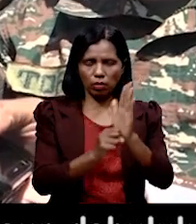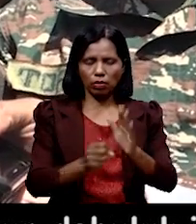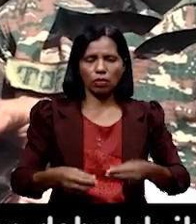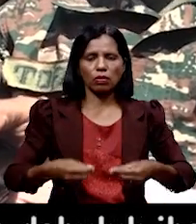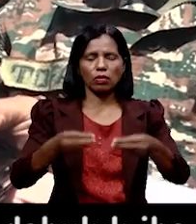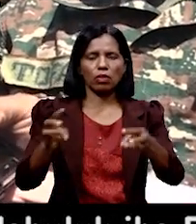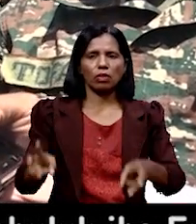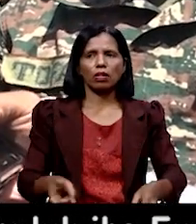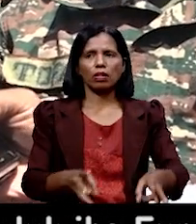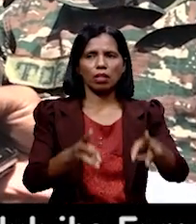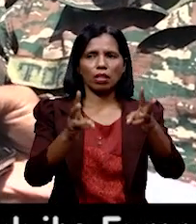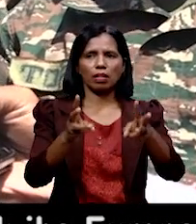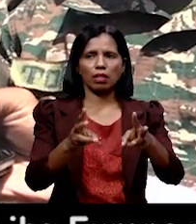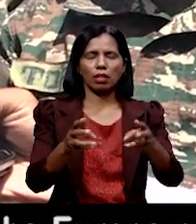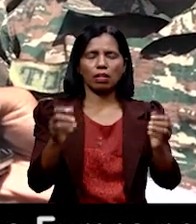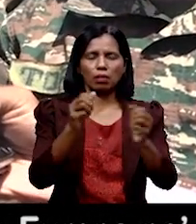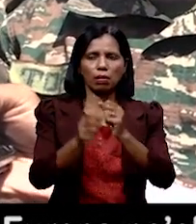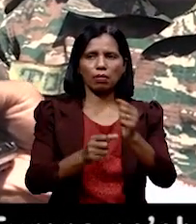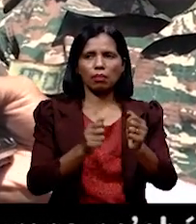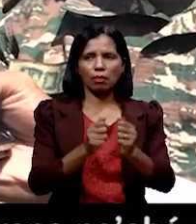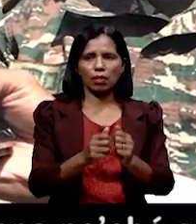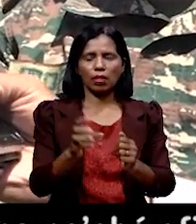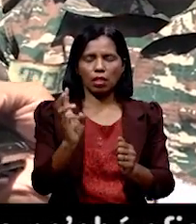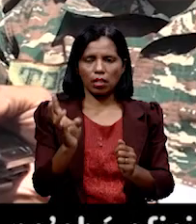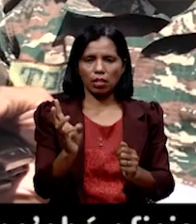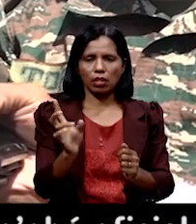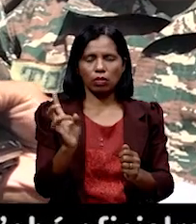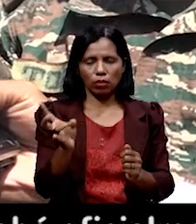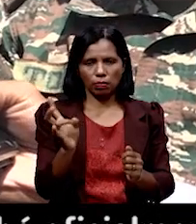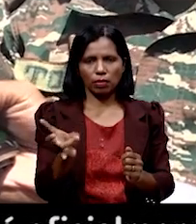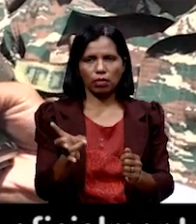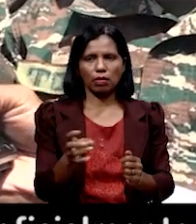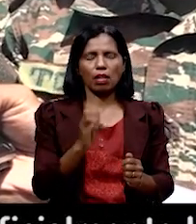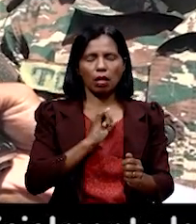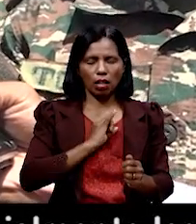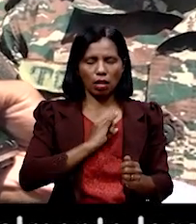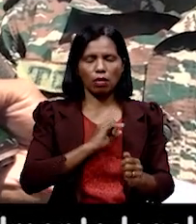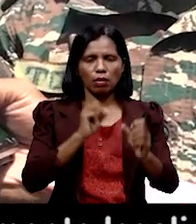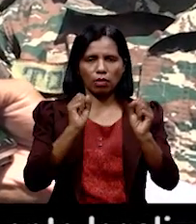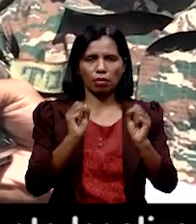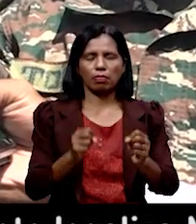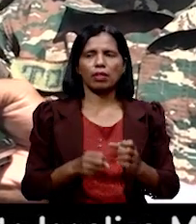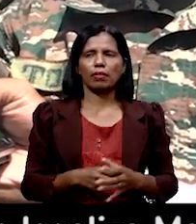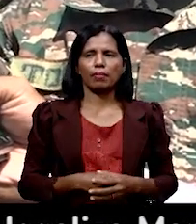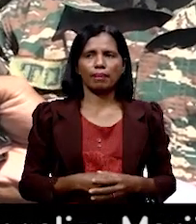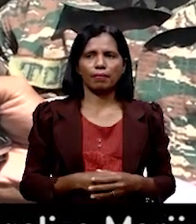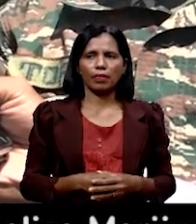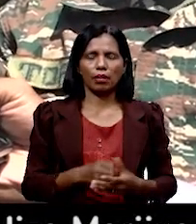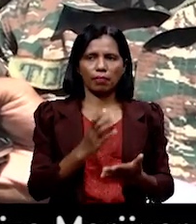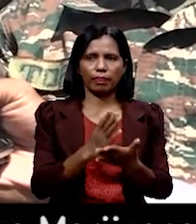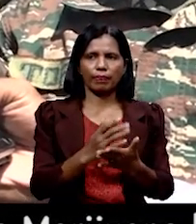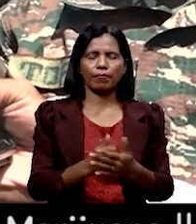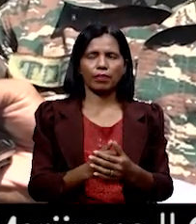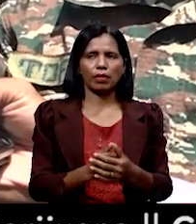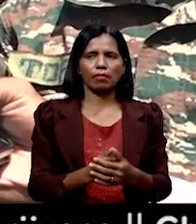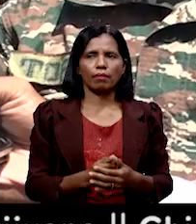fodalan 60 anos 60 anos reforma 55 anos reserva.